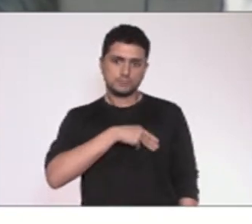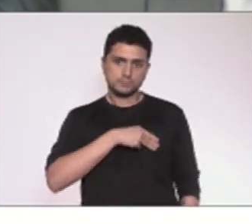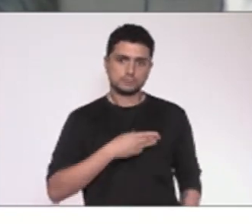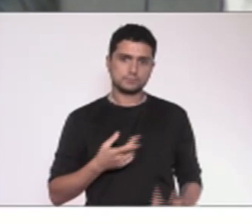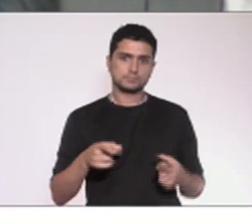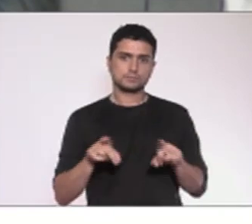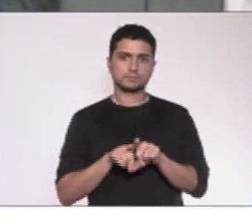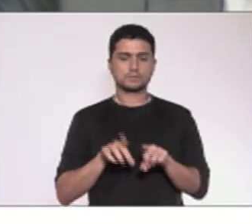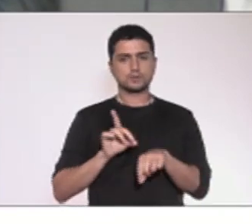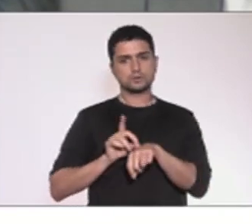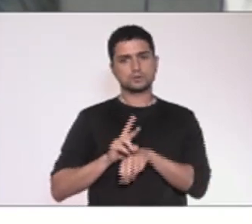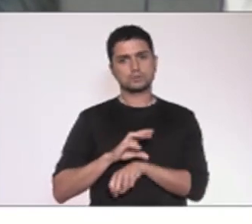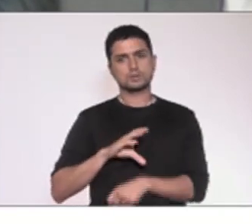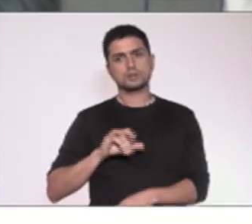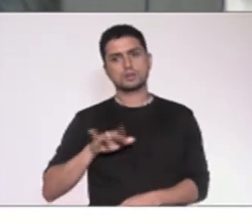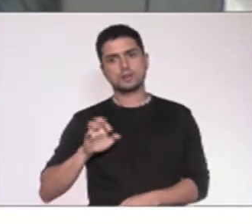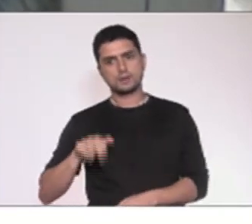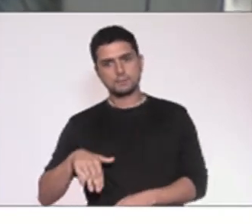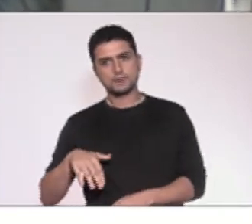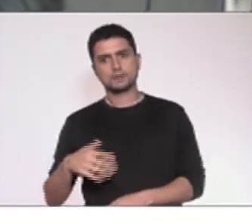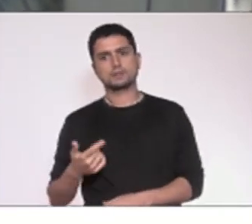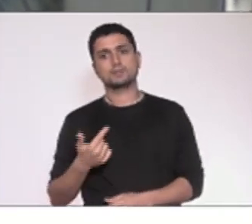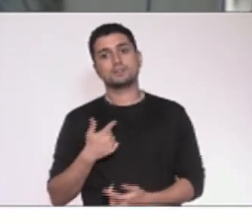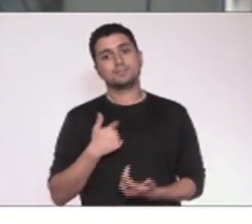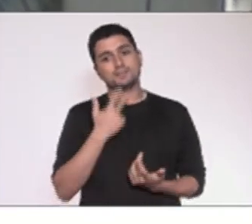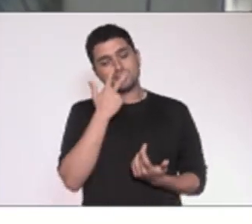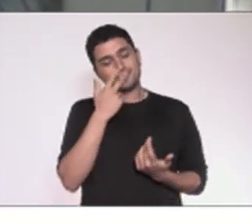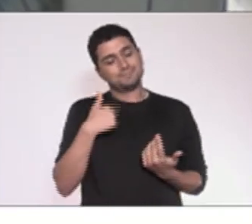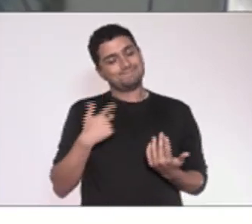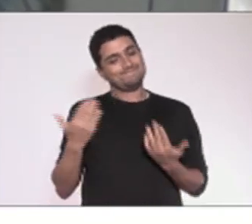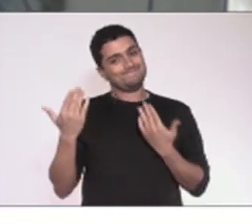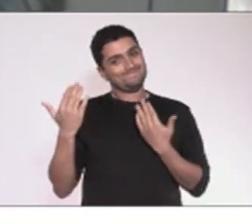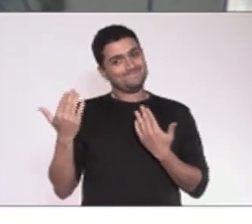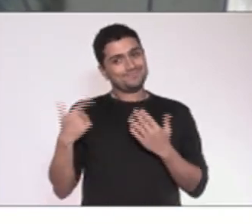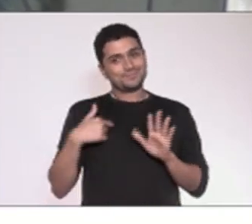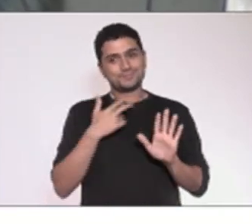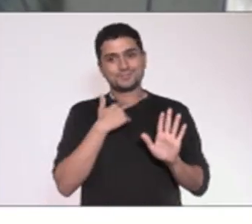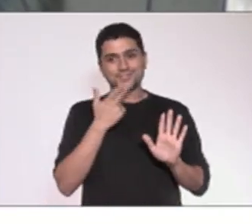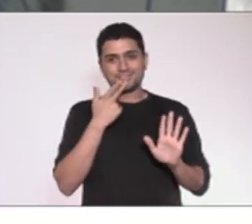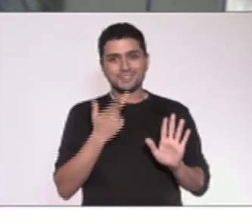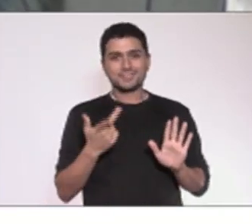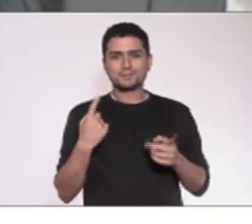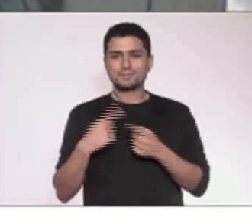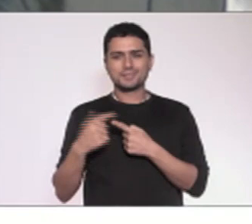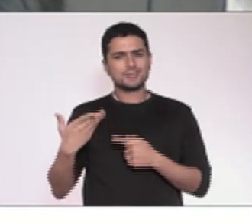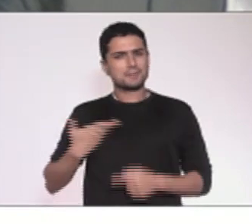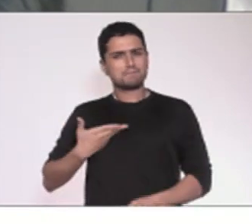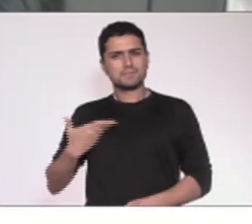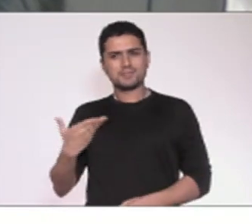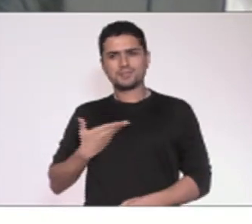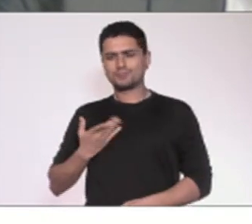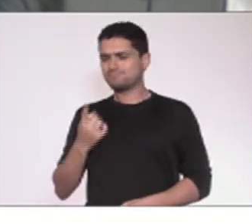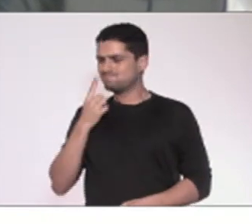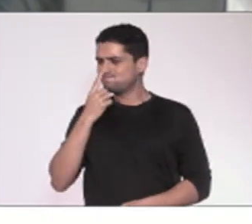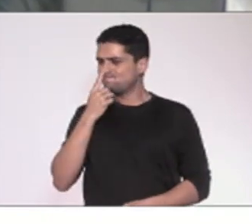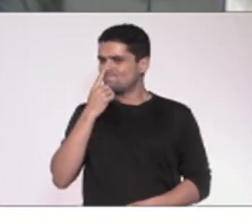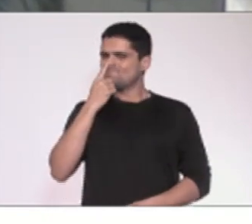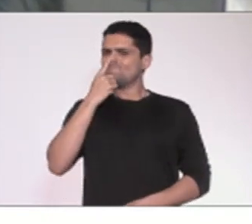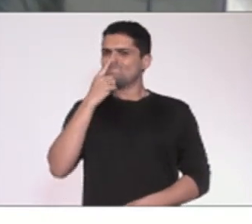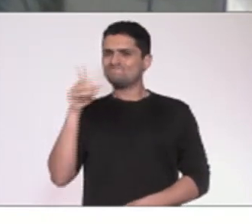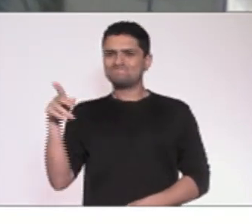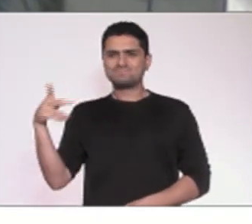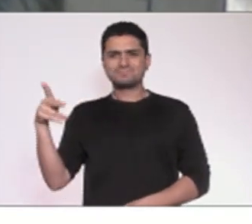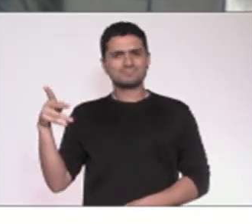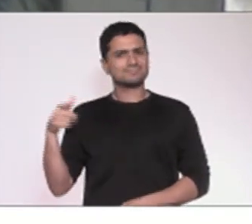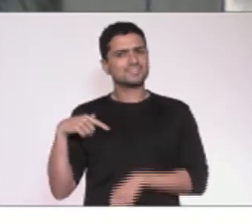Carmen Elisa, aí eu realmente me considero suspeito, porque tenho uma amizade por ela, um carinho por